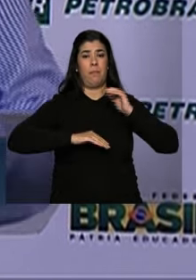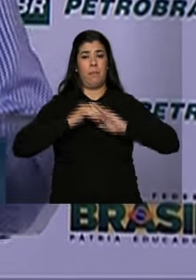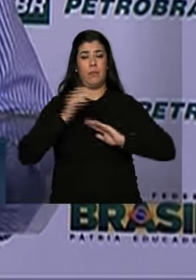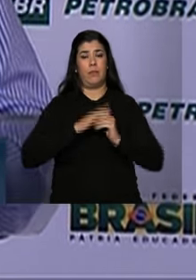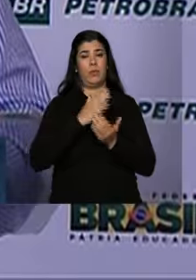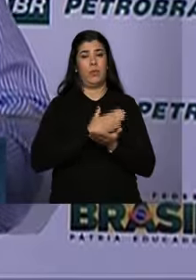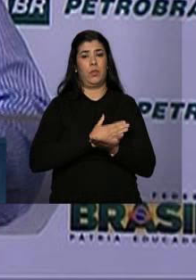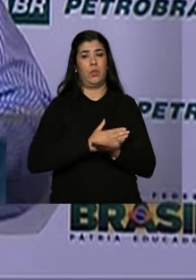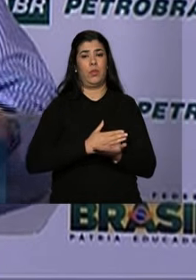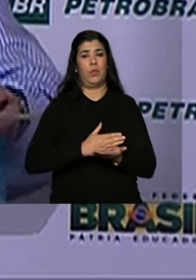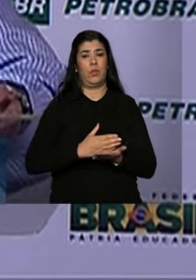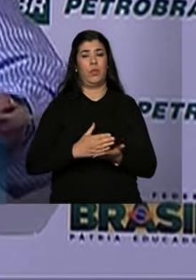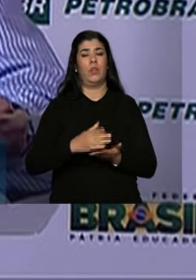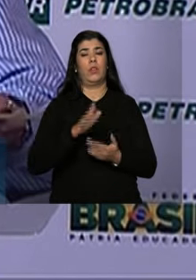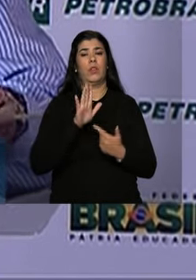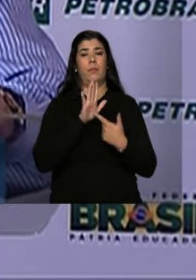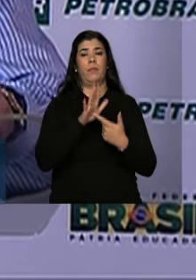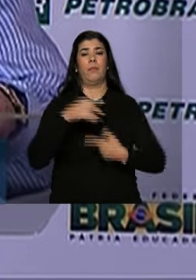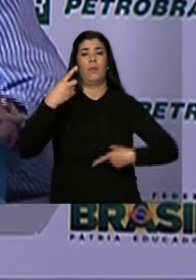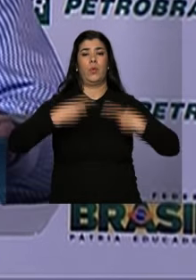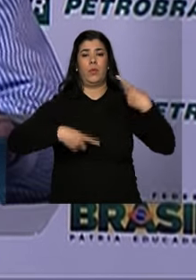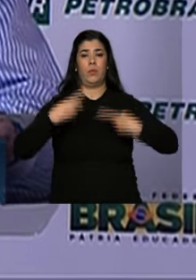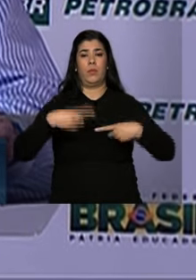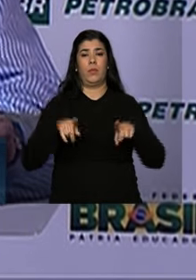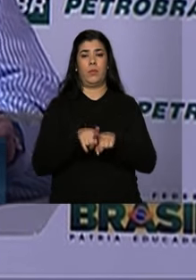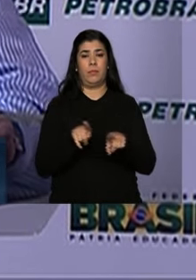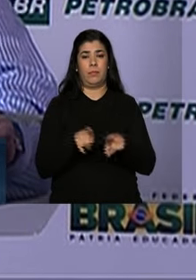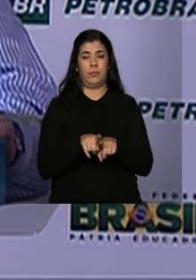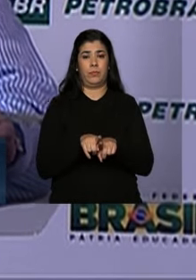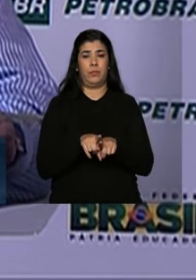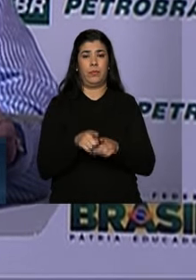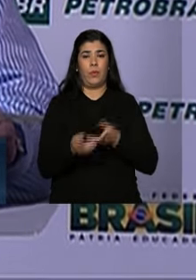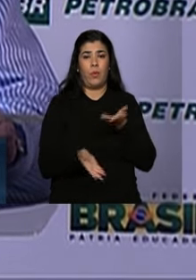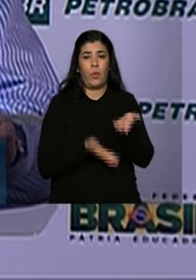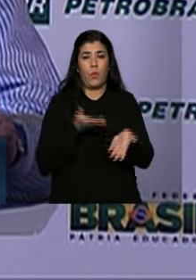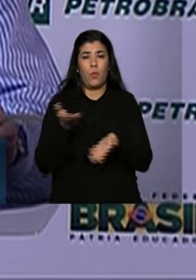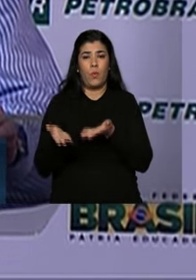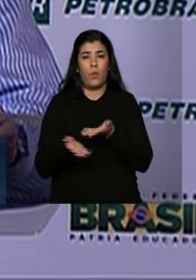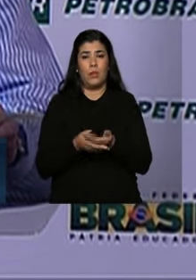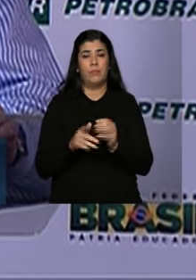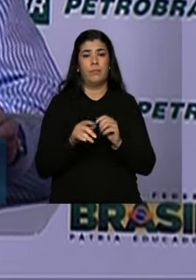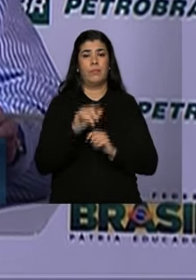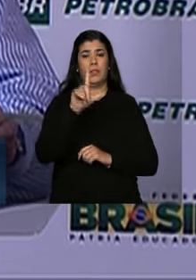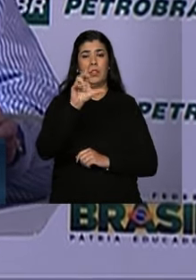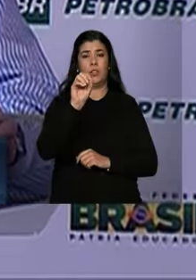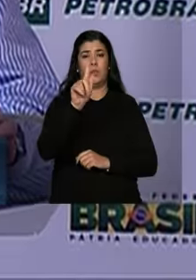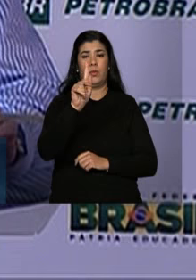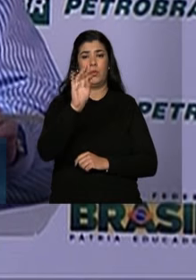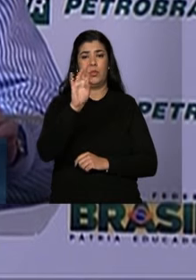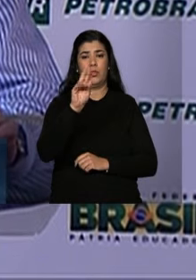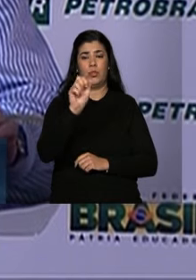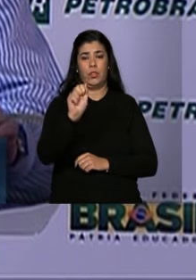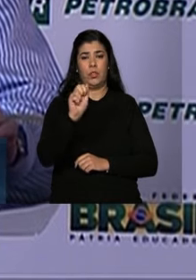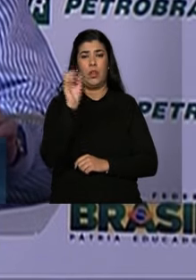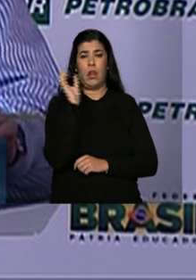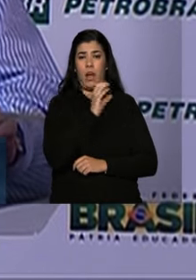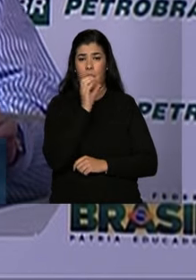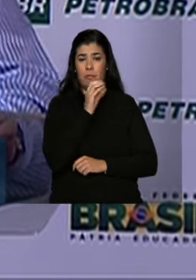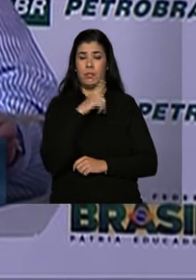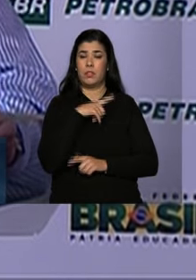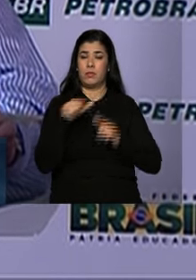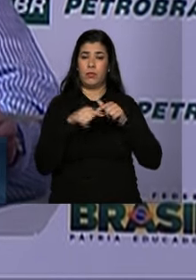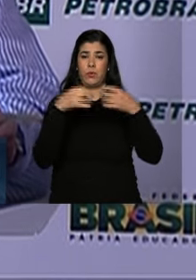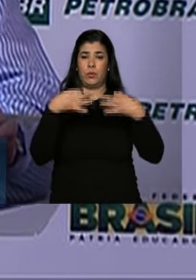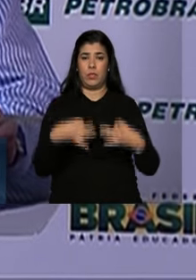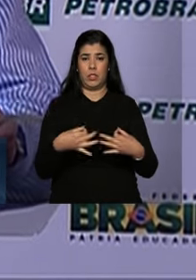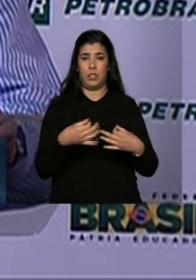ações que aumentem a nossa competitividade. Investir em uma logística eficaz, rápida e a custo cada vez